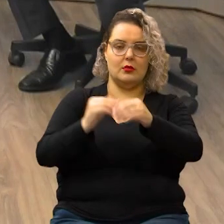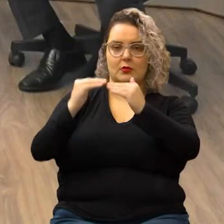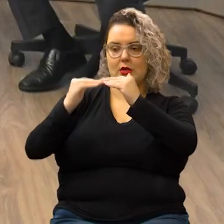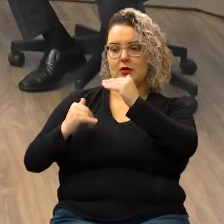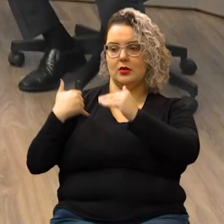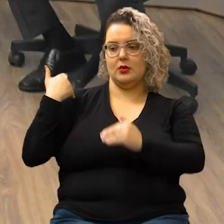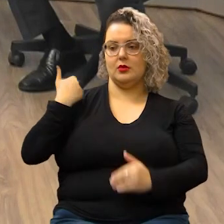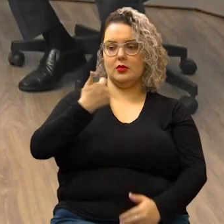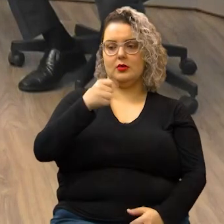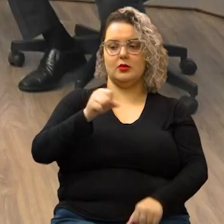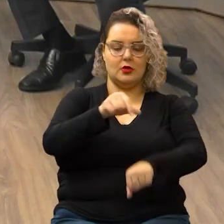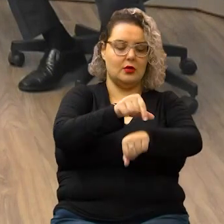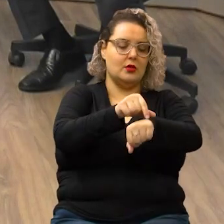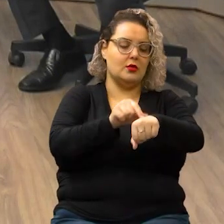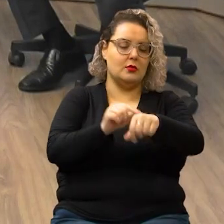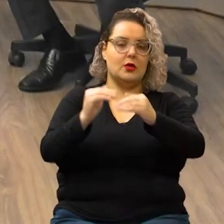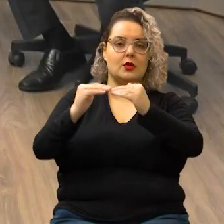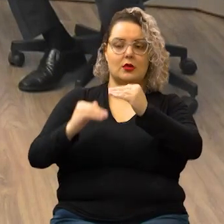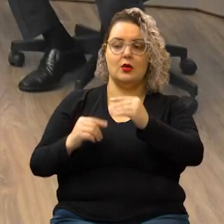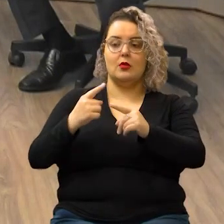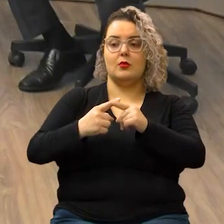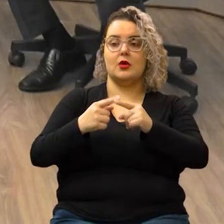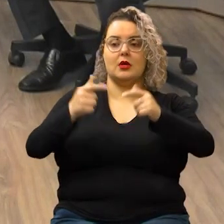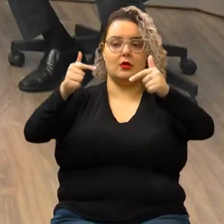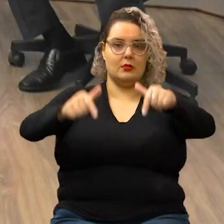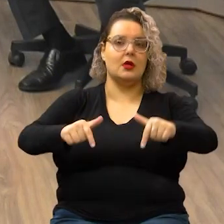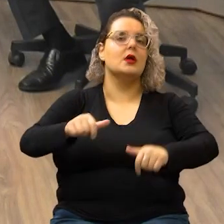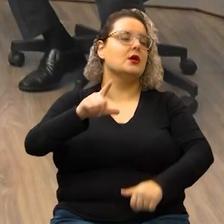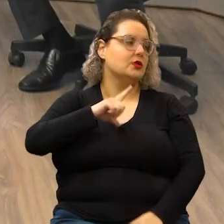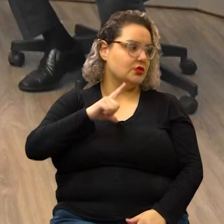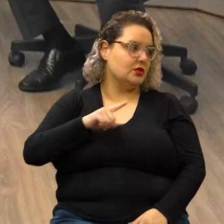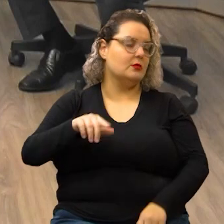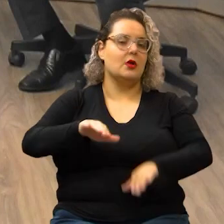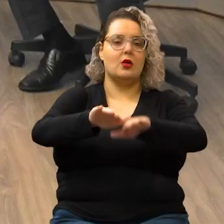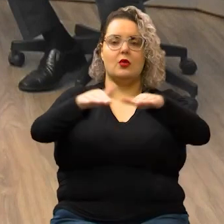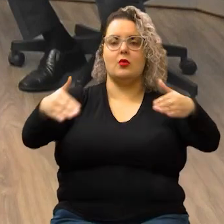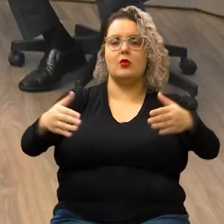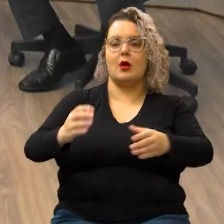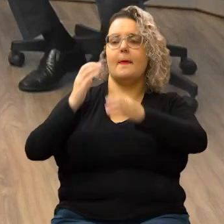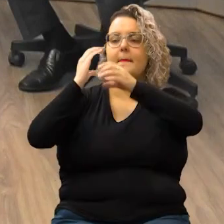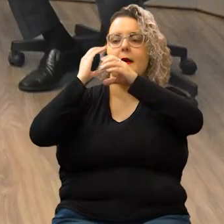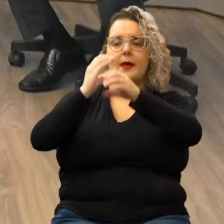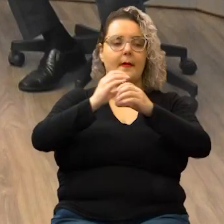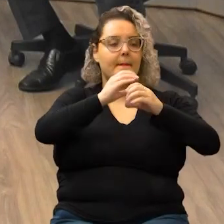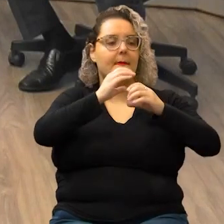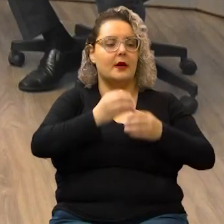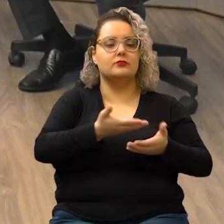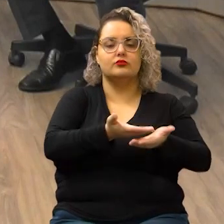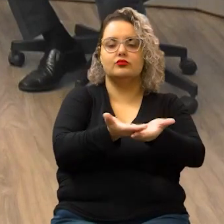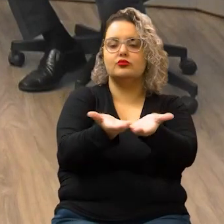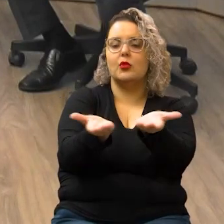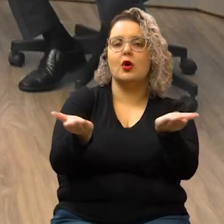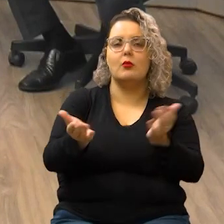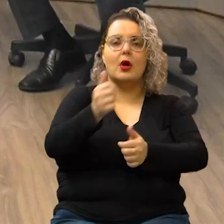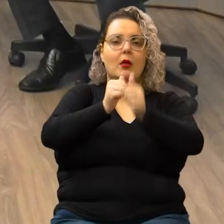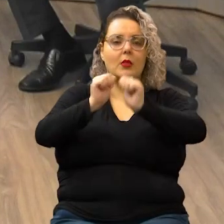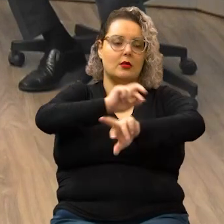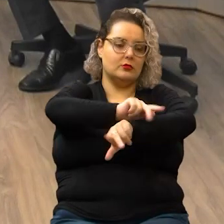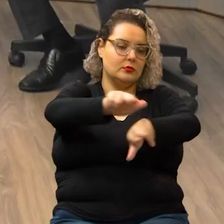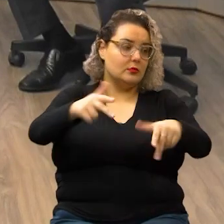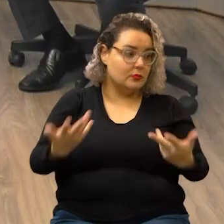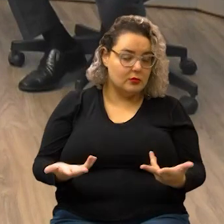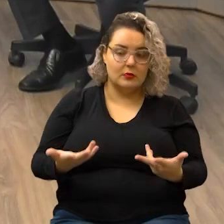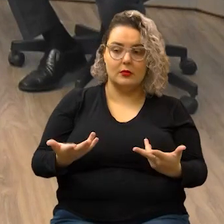18 anos, identificados com uma pulseira, porque ali naquele ambiente tinha também um barzinho onde servia coquetéis, aquelas bebidas, que é